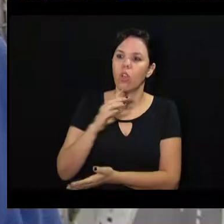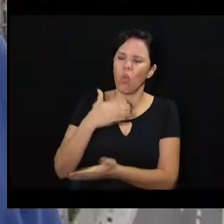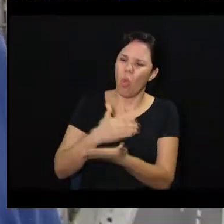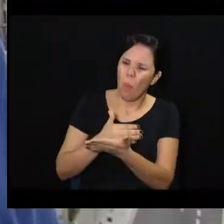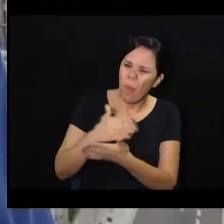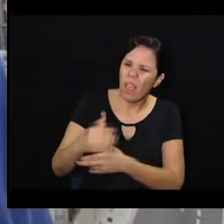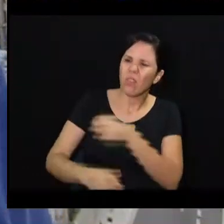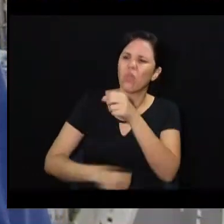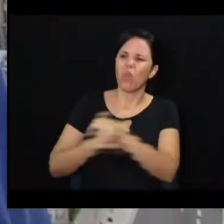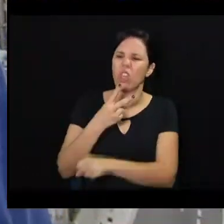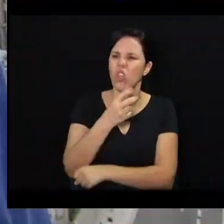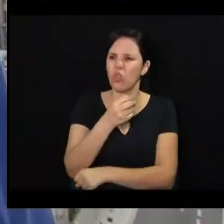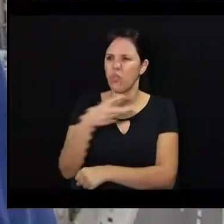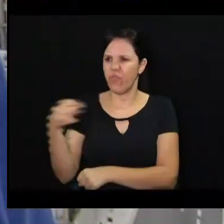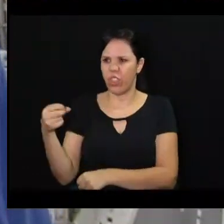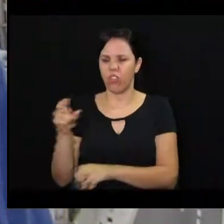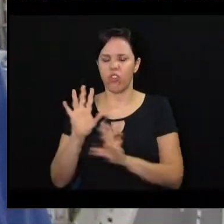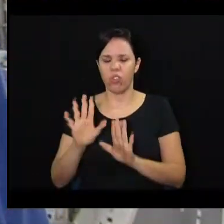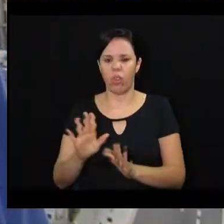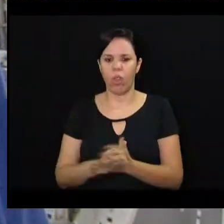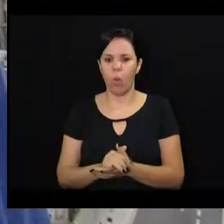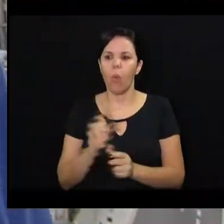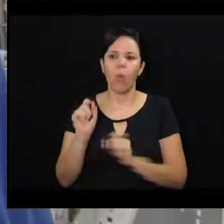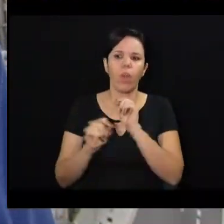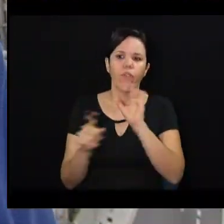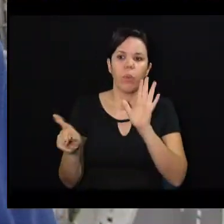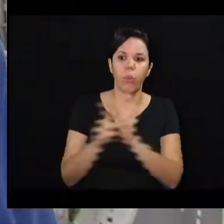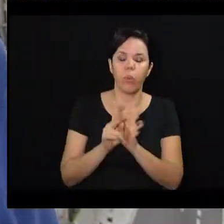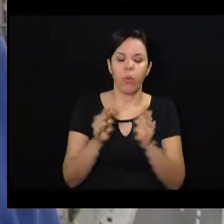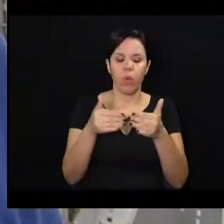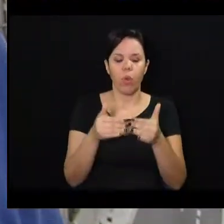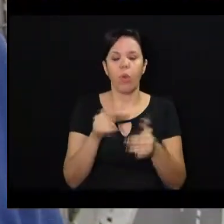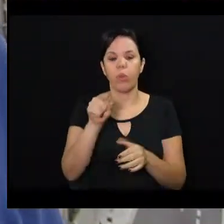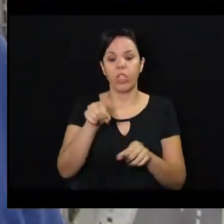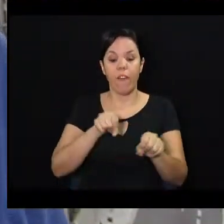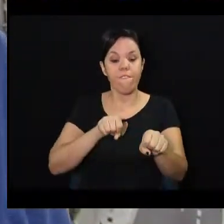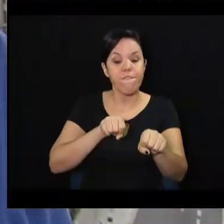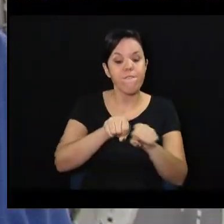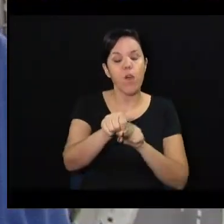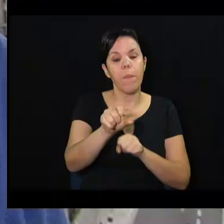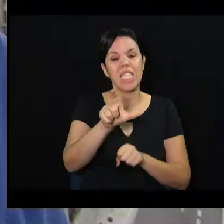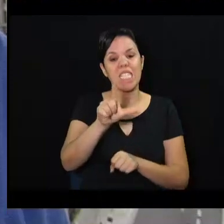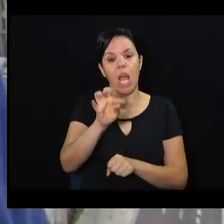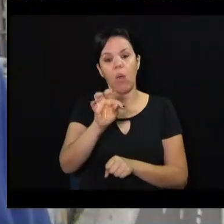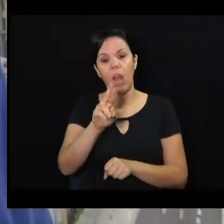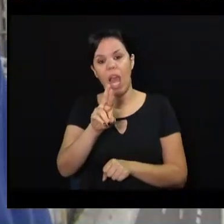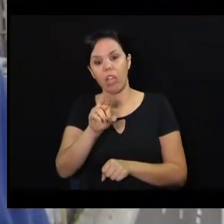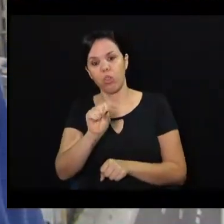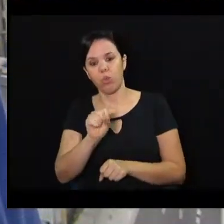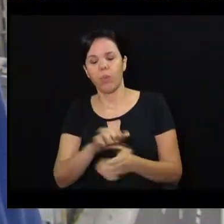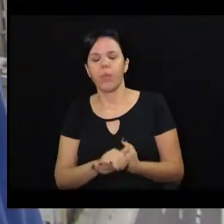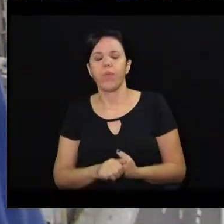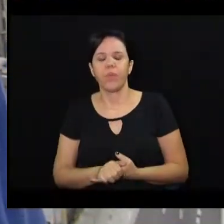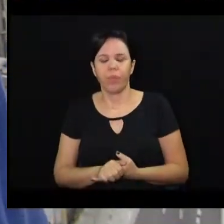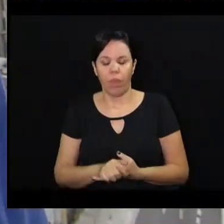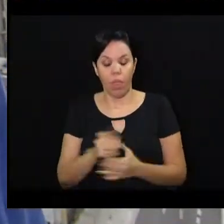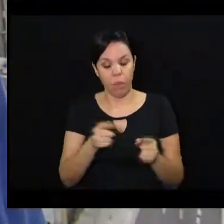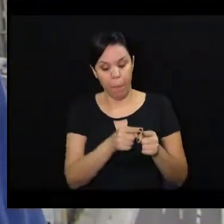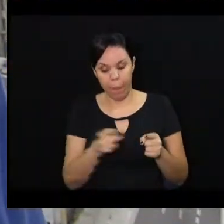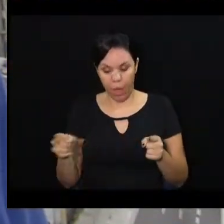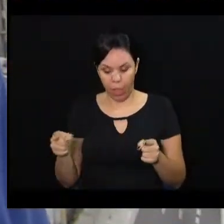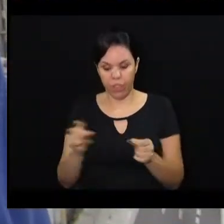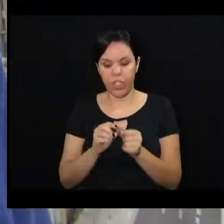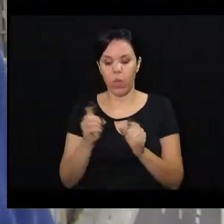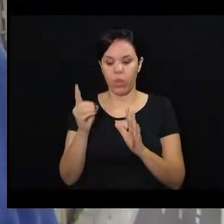vem. Aquilo que for a especialização lato sensu, esse nós estamos regulamentando. Esse prazo de fazer o